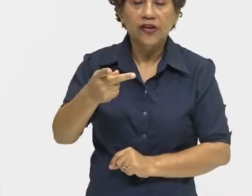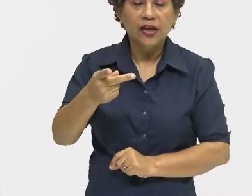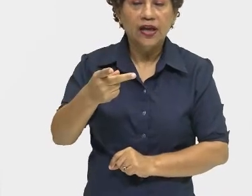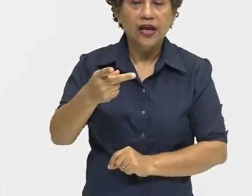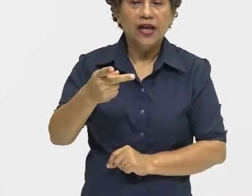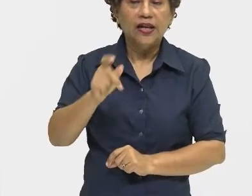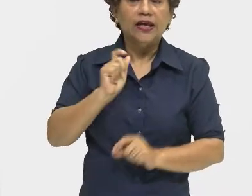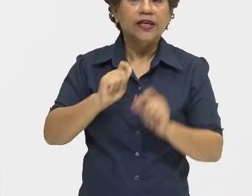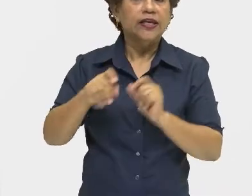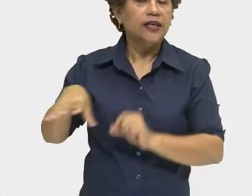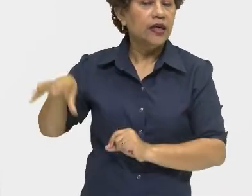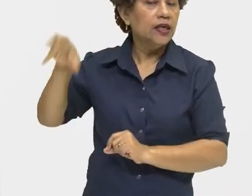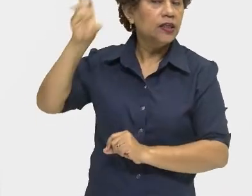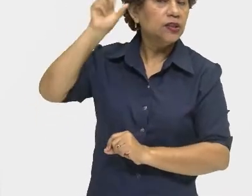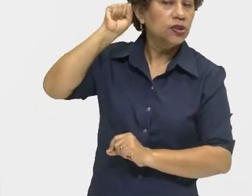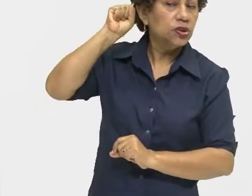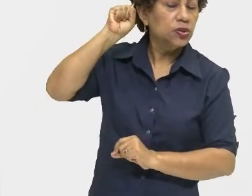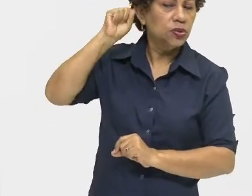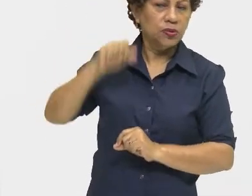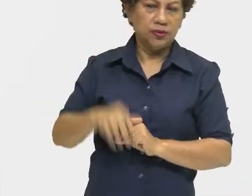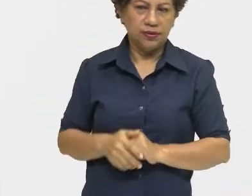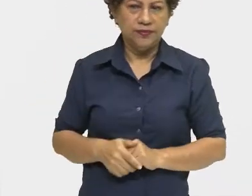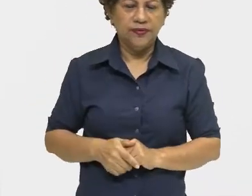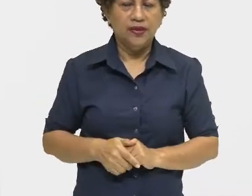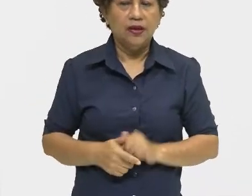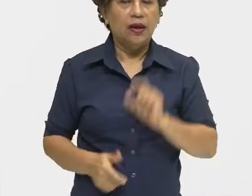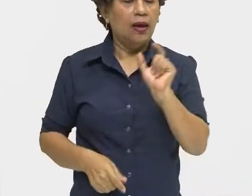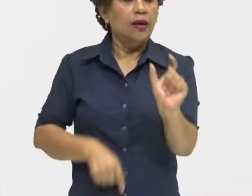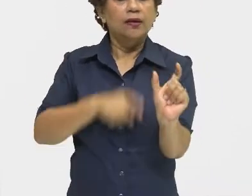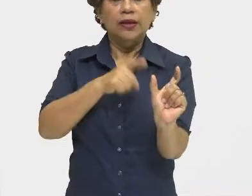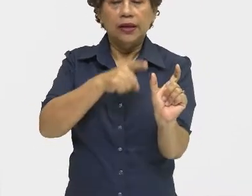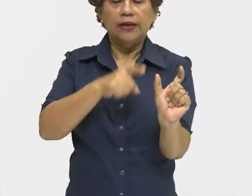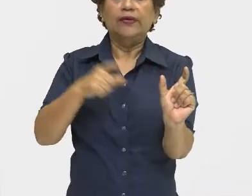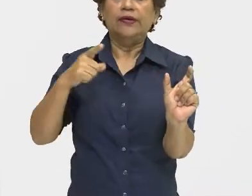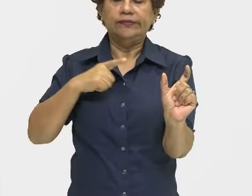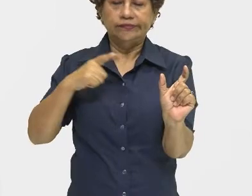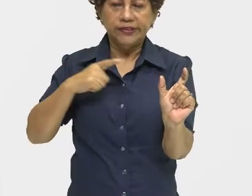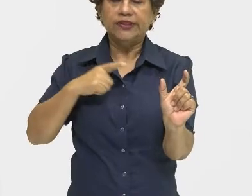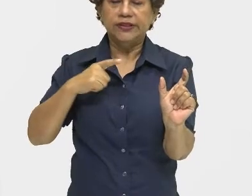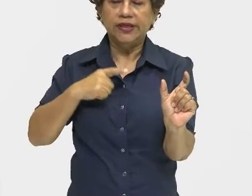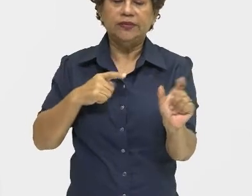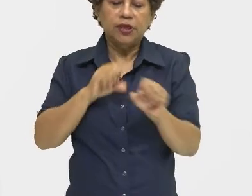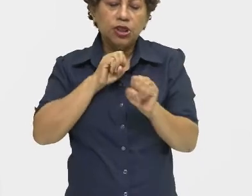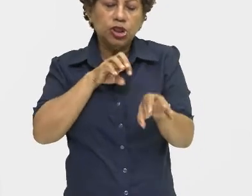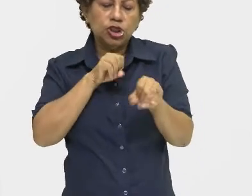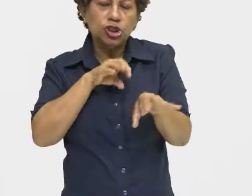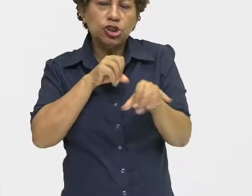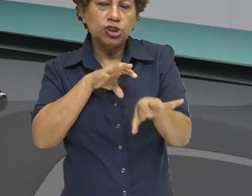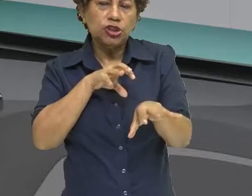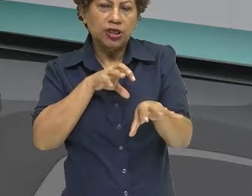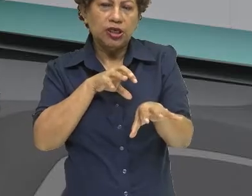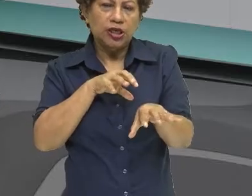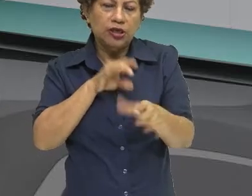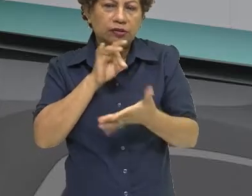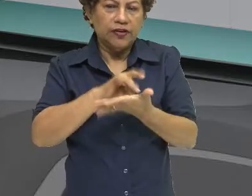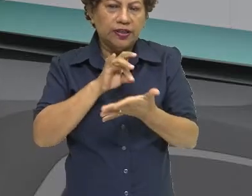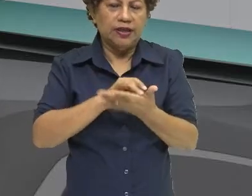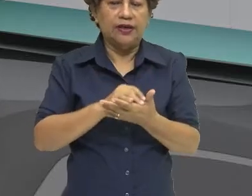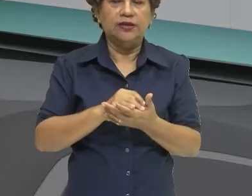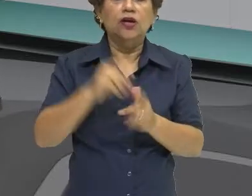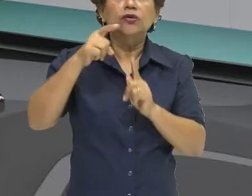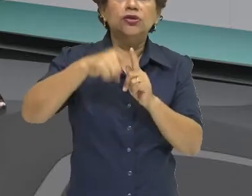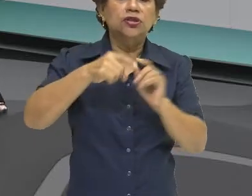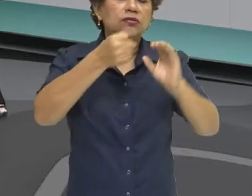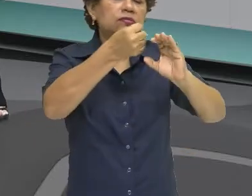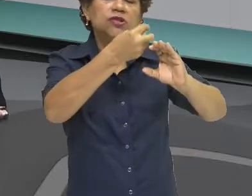ouve. Os provérbios e os ditados, eles sempre tentam trazer uma lição, um ensinamento. Quais são as características,